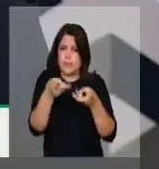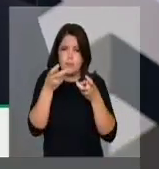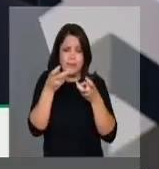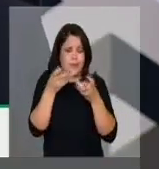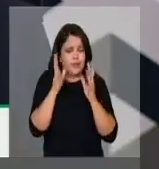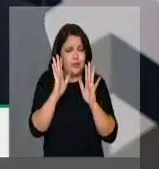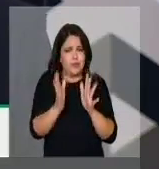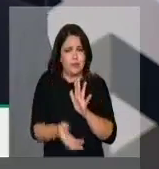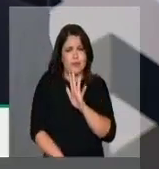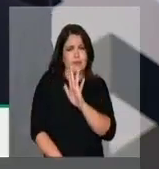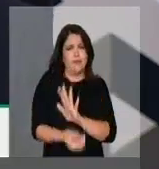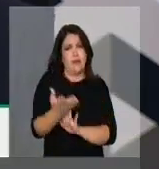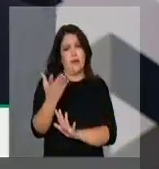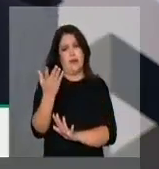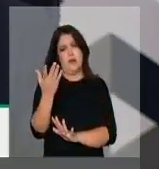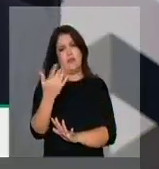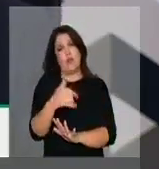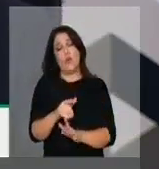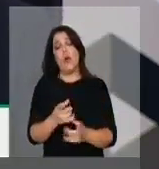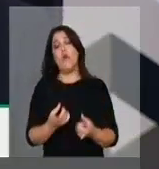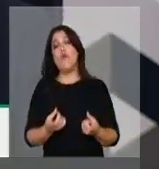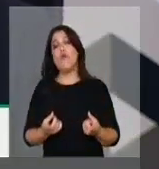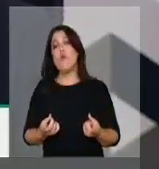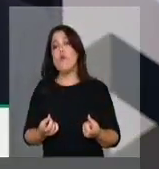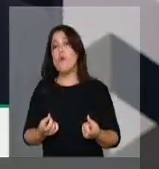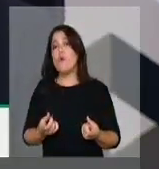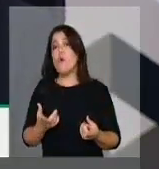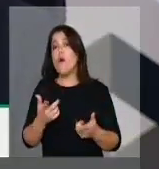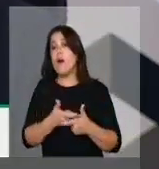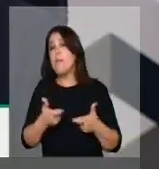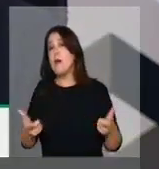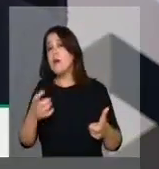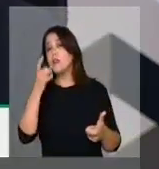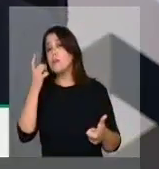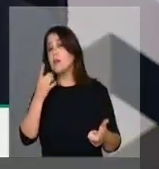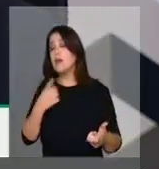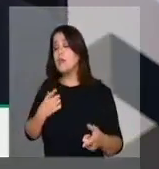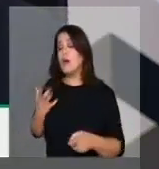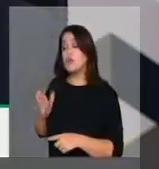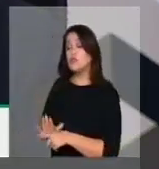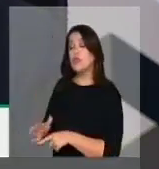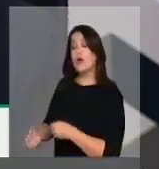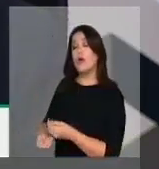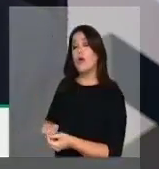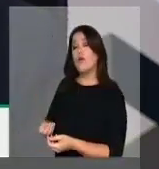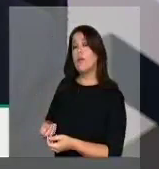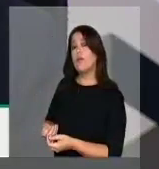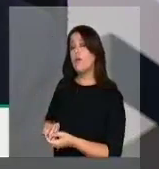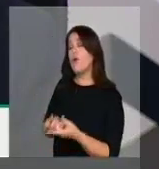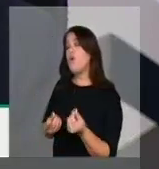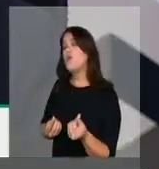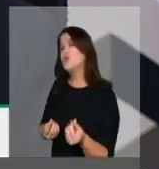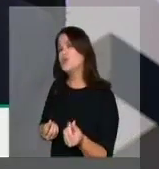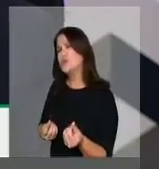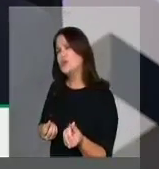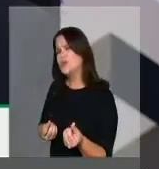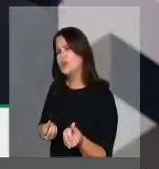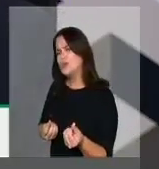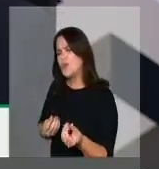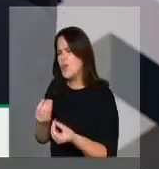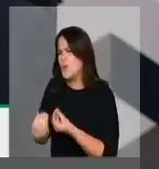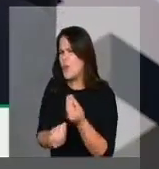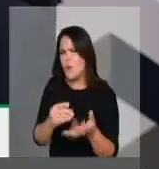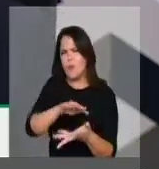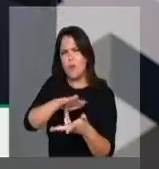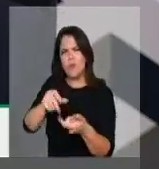e tantas vezes a qual custo a maioria parlamentar tem sido conquistada. Como que o